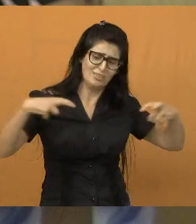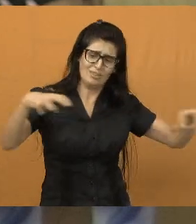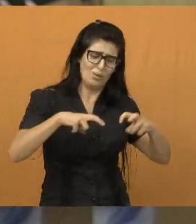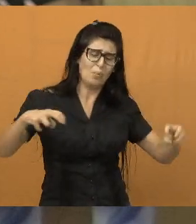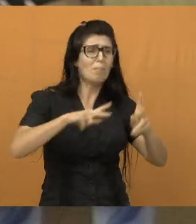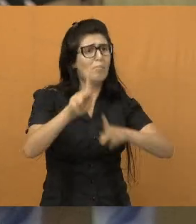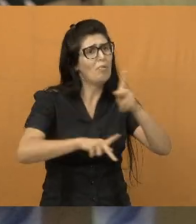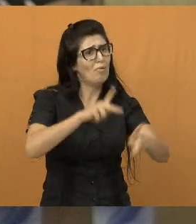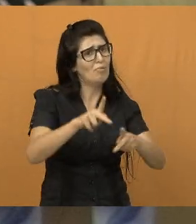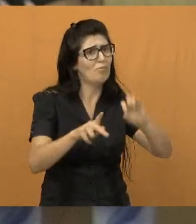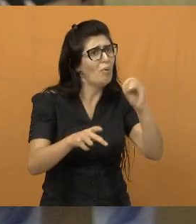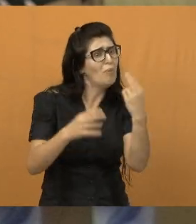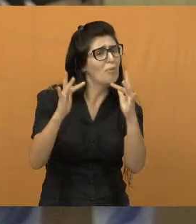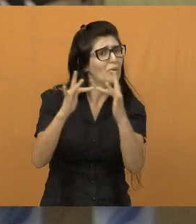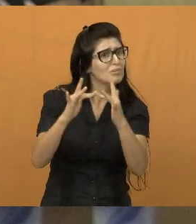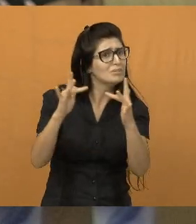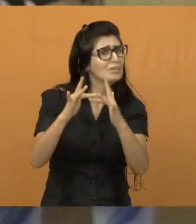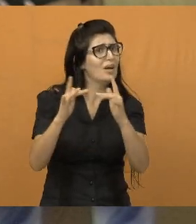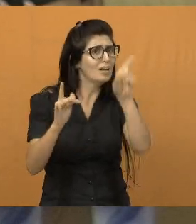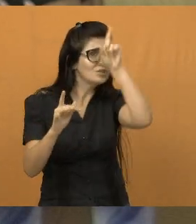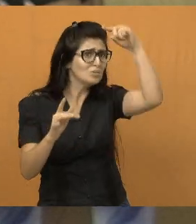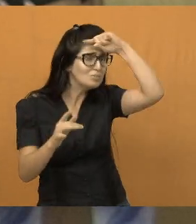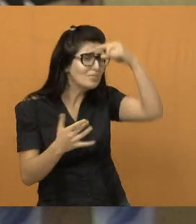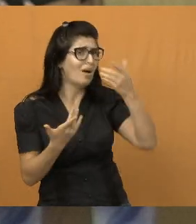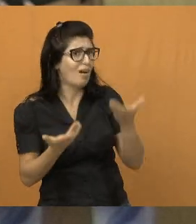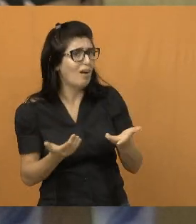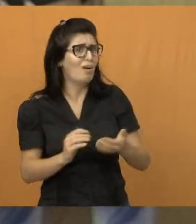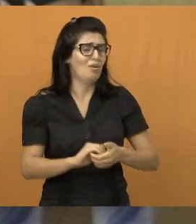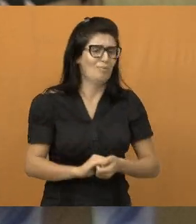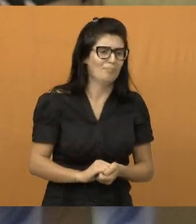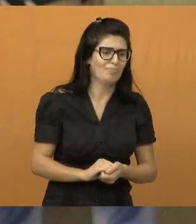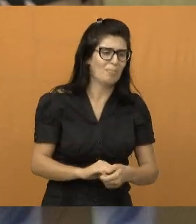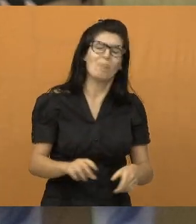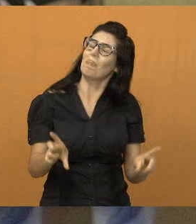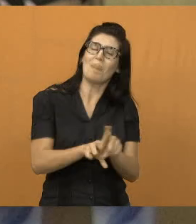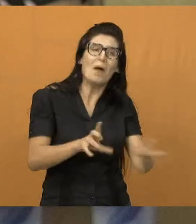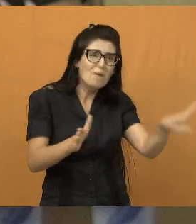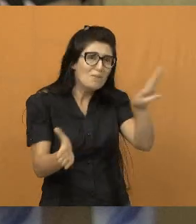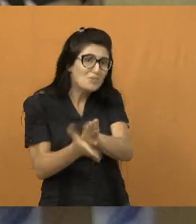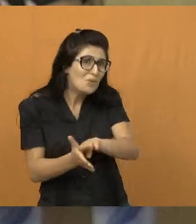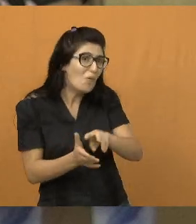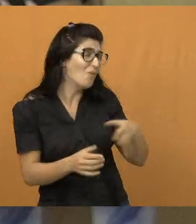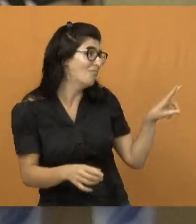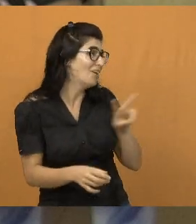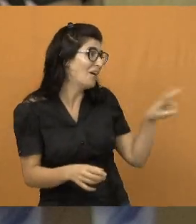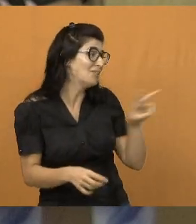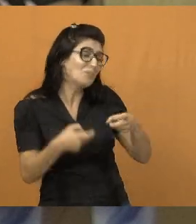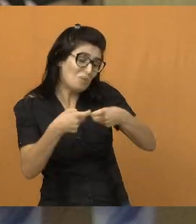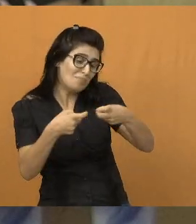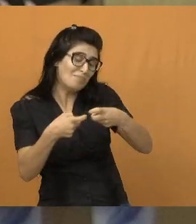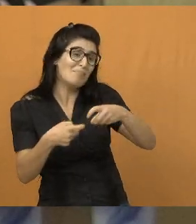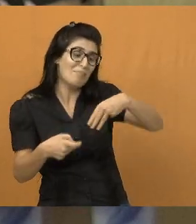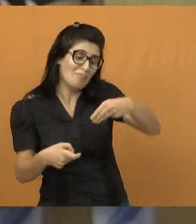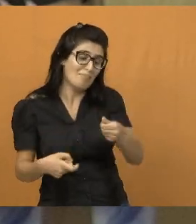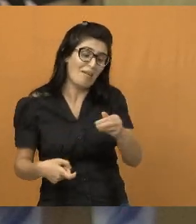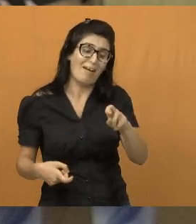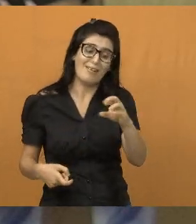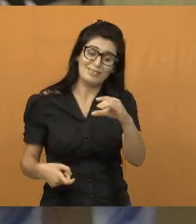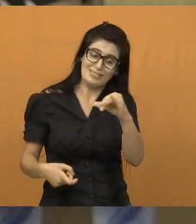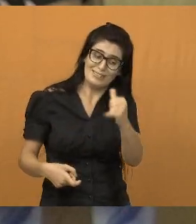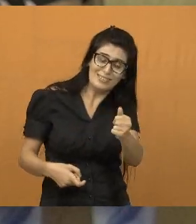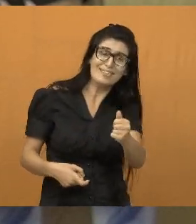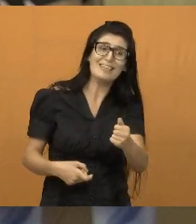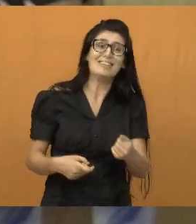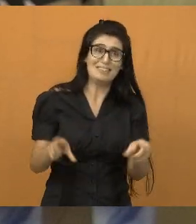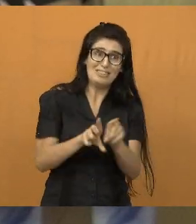na Secretaria de Saúde. Também relato agora a chegada da vereadora Márcia, né, que é médica também da saúde e tem o maior